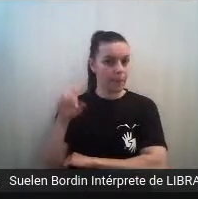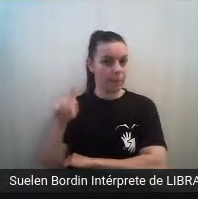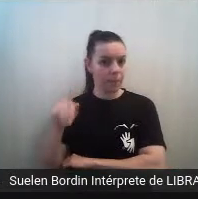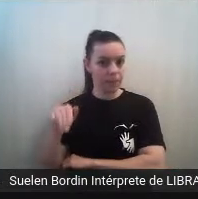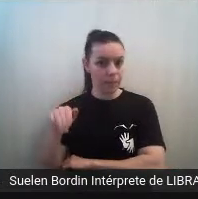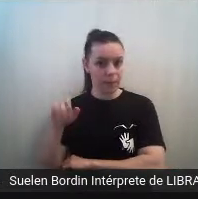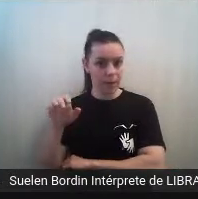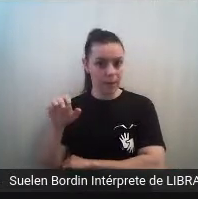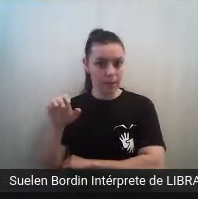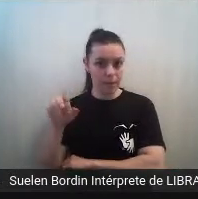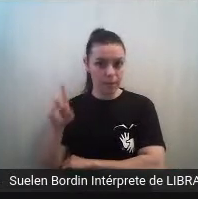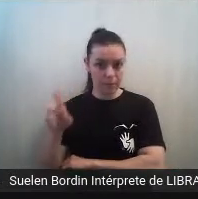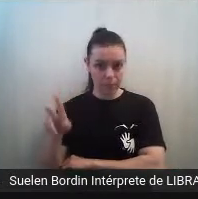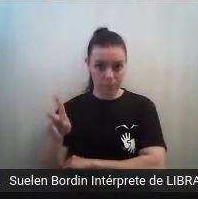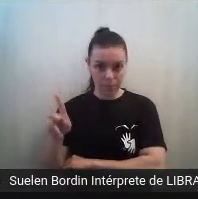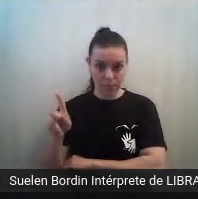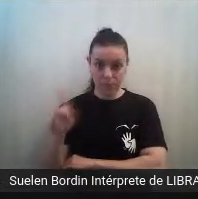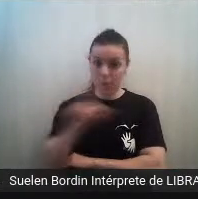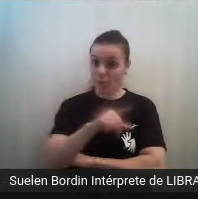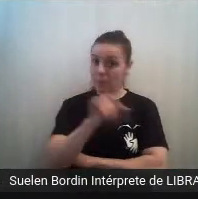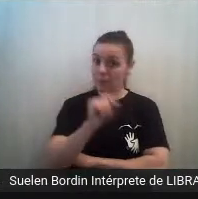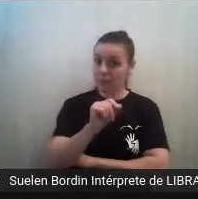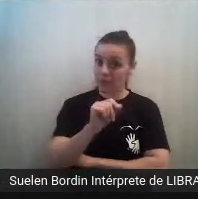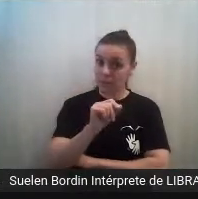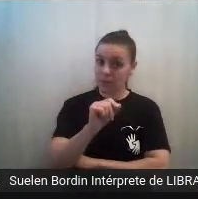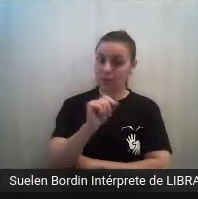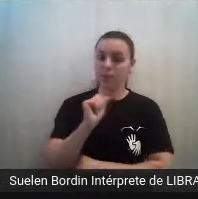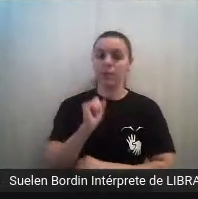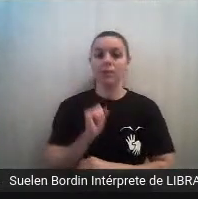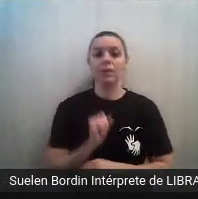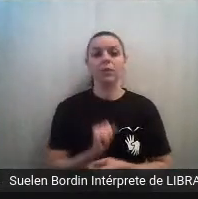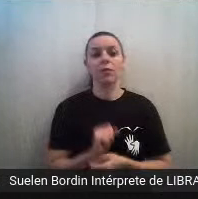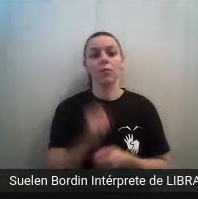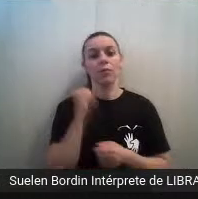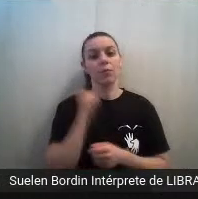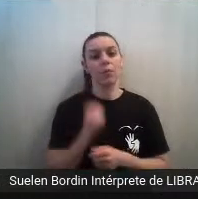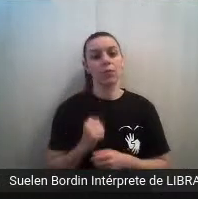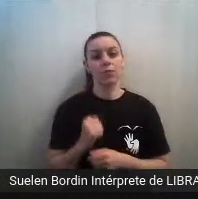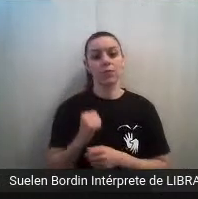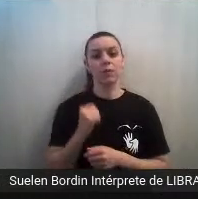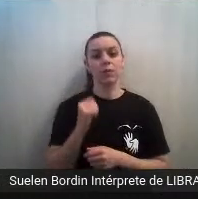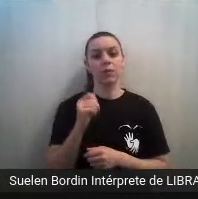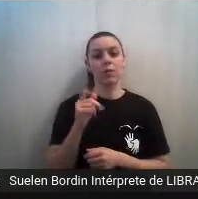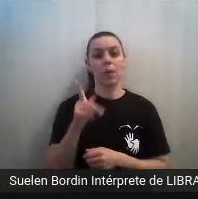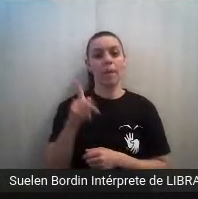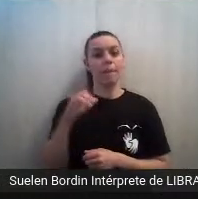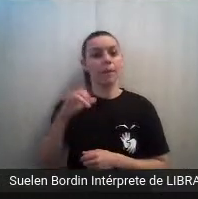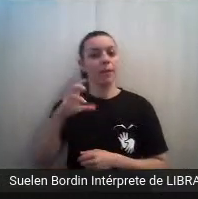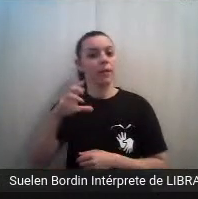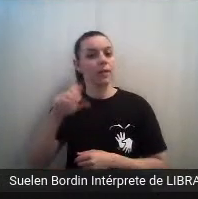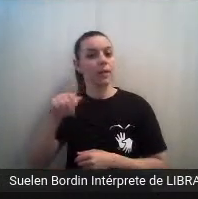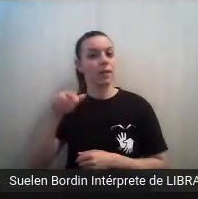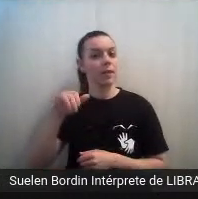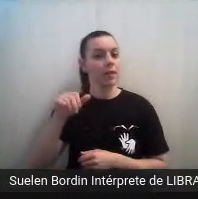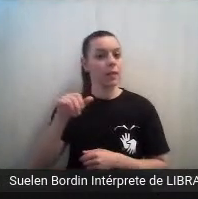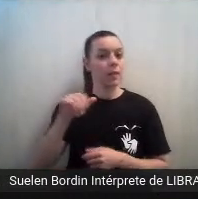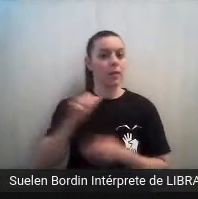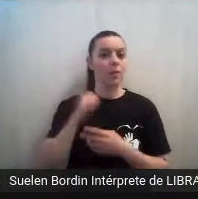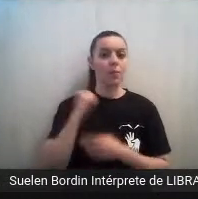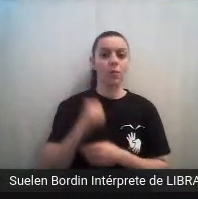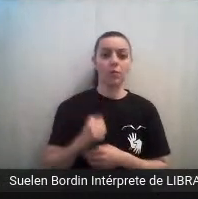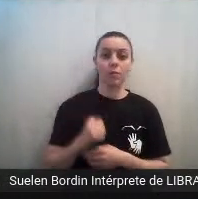né, uma seleção ali. Então, a bolsa que o PICM te dá durante a graduação é uma bolsa de iniciação